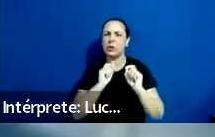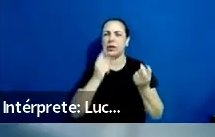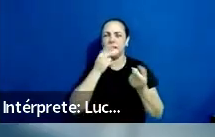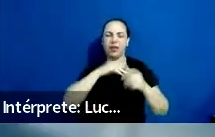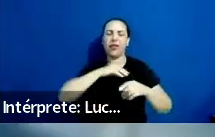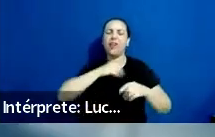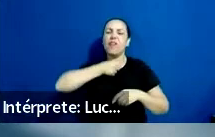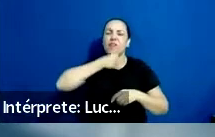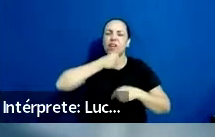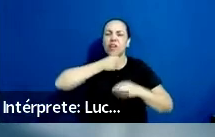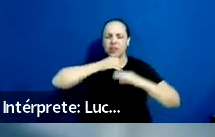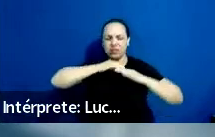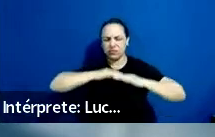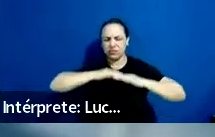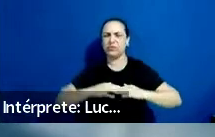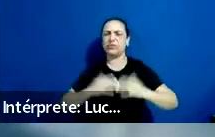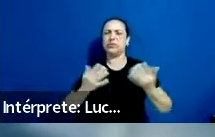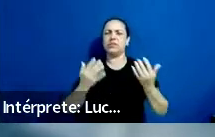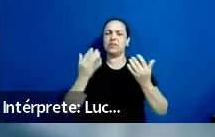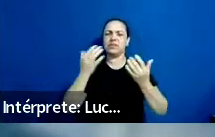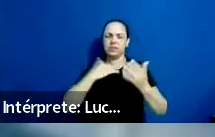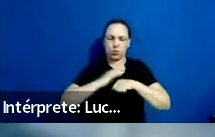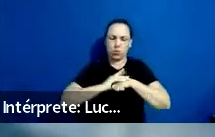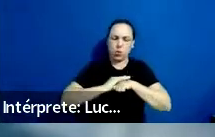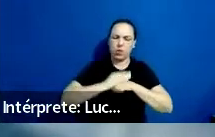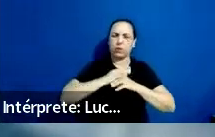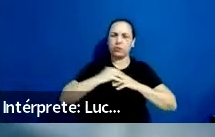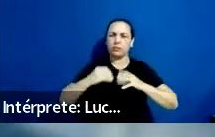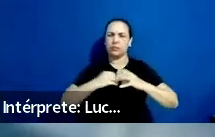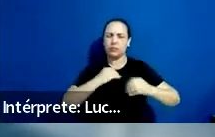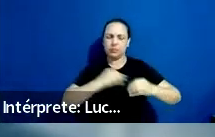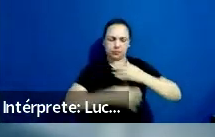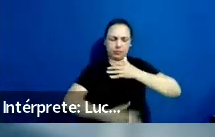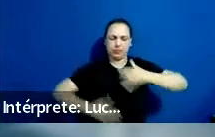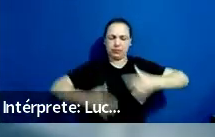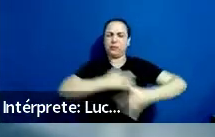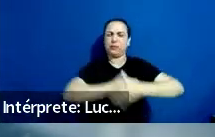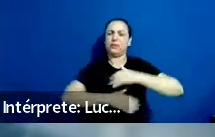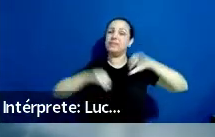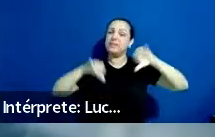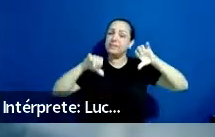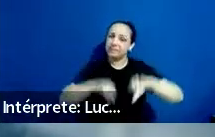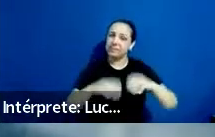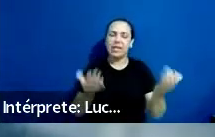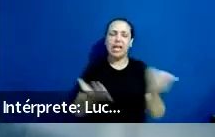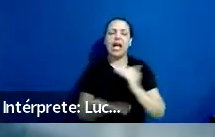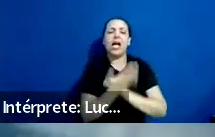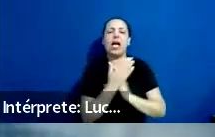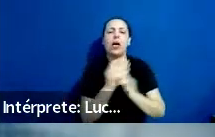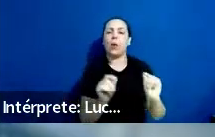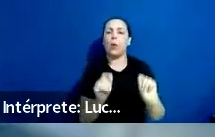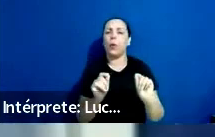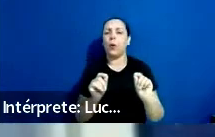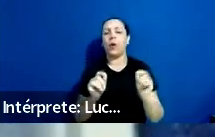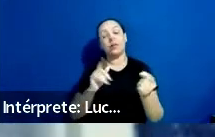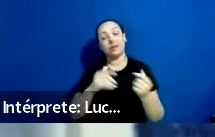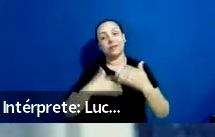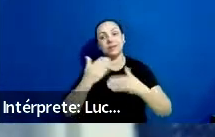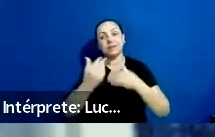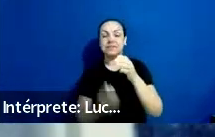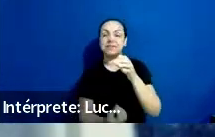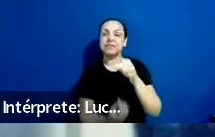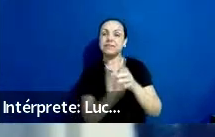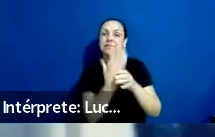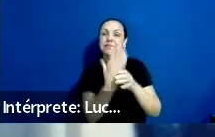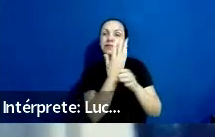utilizar algo que as pessoas têm acesso fácil e consomem todos os dias para que a eficácia em qualquer método pudesse ser garantida. Mas